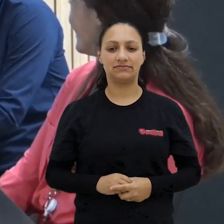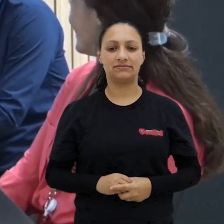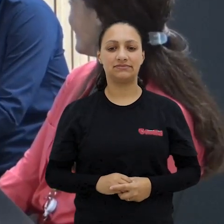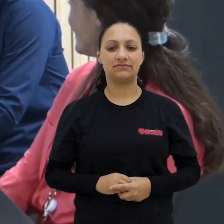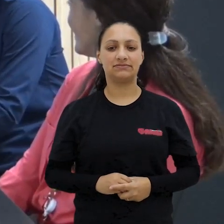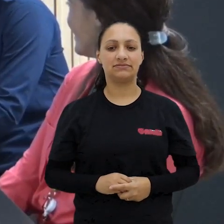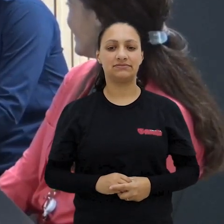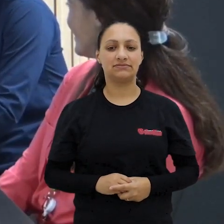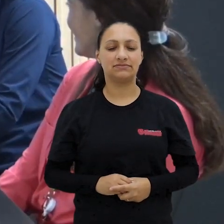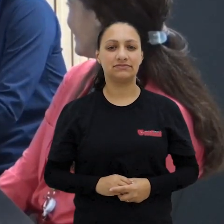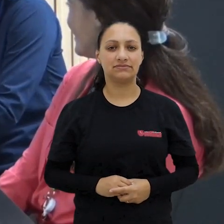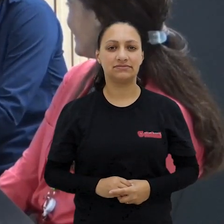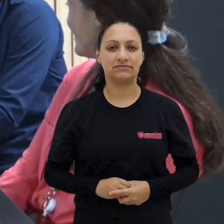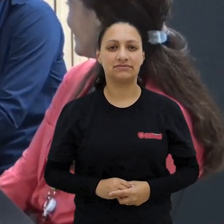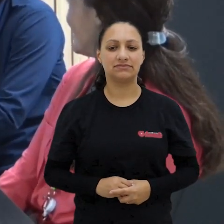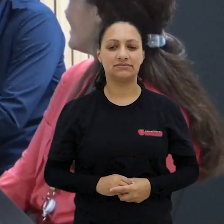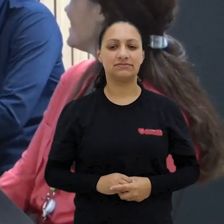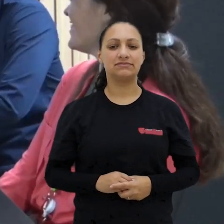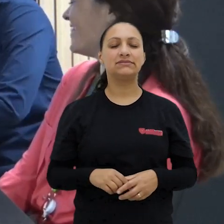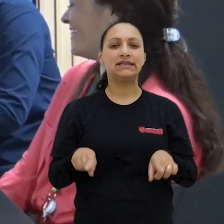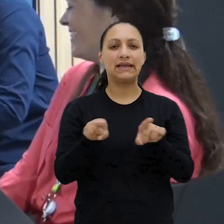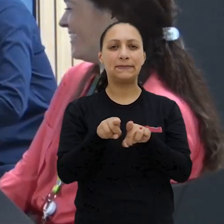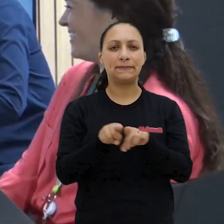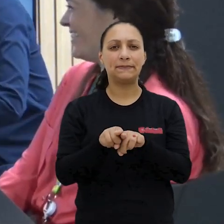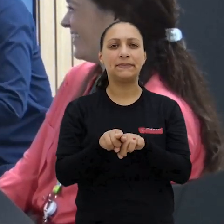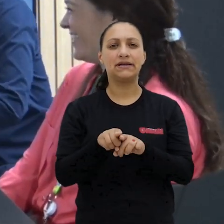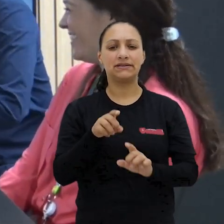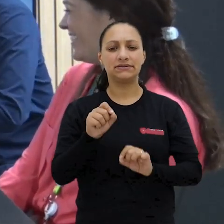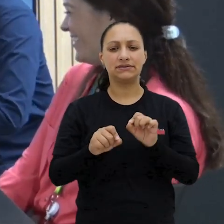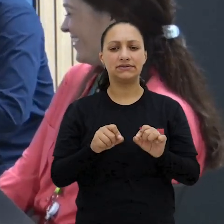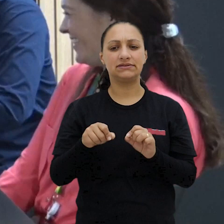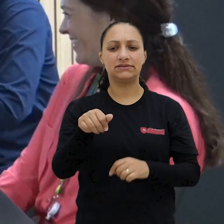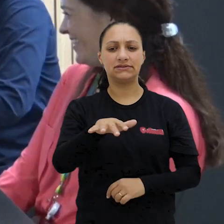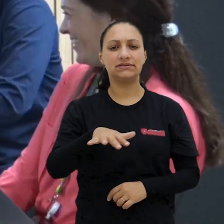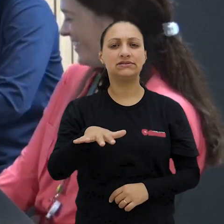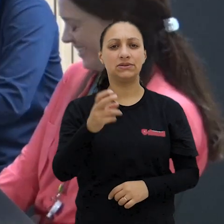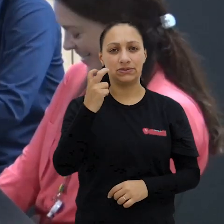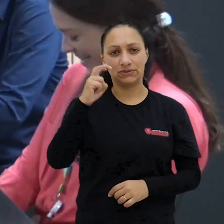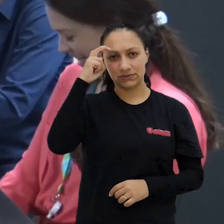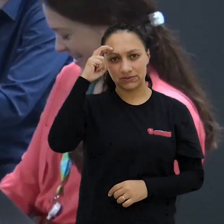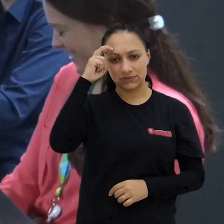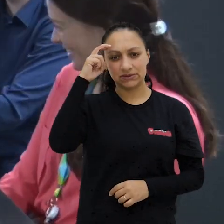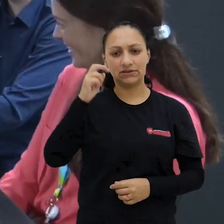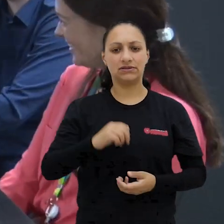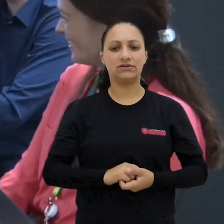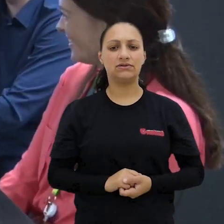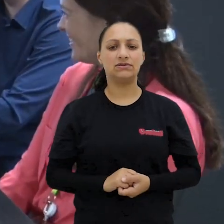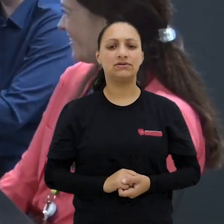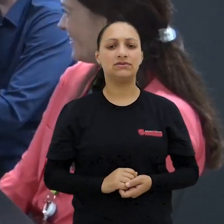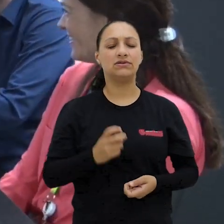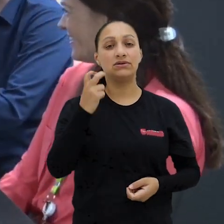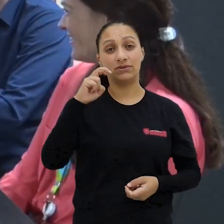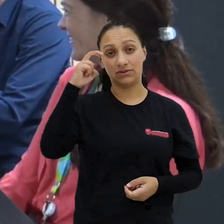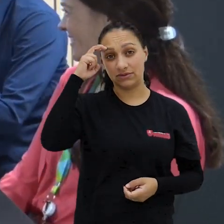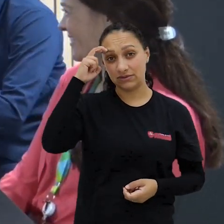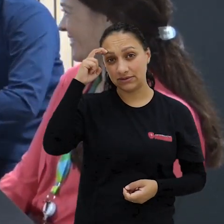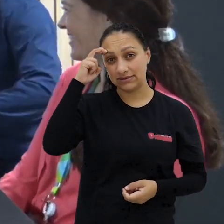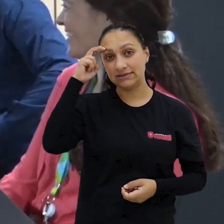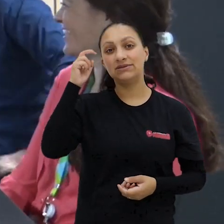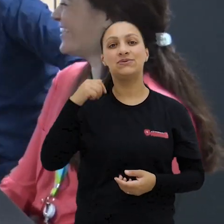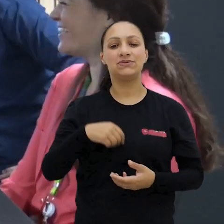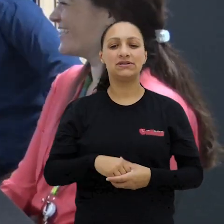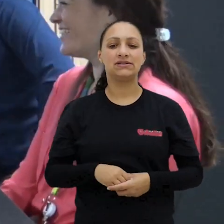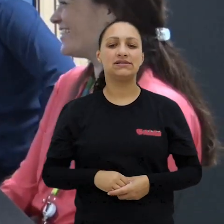A Nina colocou muito bem, indo pro fim, a gente volta pro começo. Empreendedorismo e cultura. Empreendedorismo e cultura. Empreendedora, ouça em